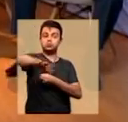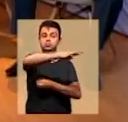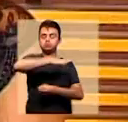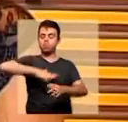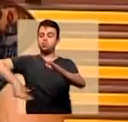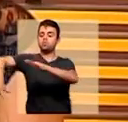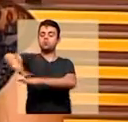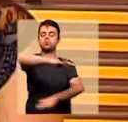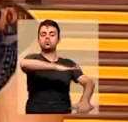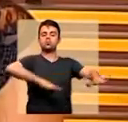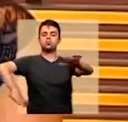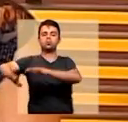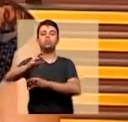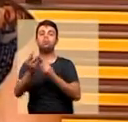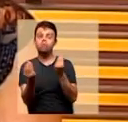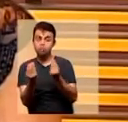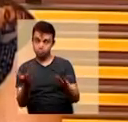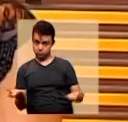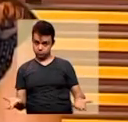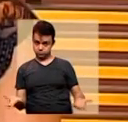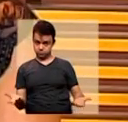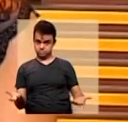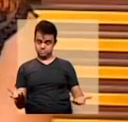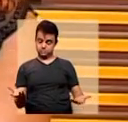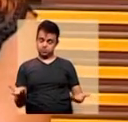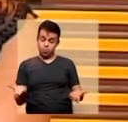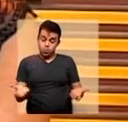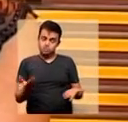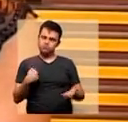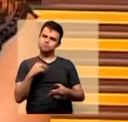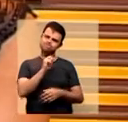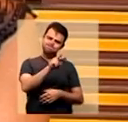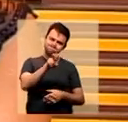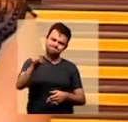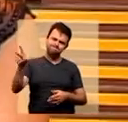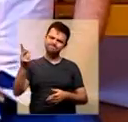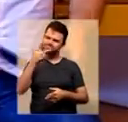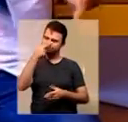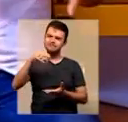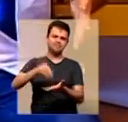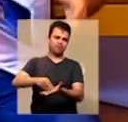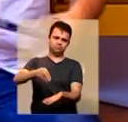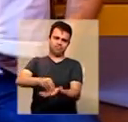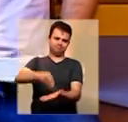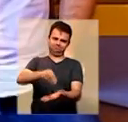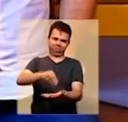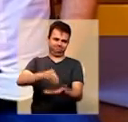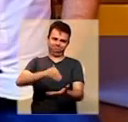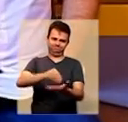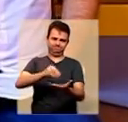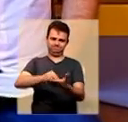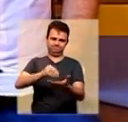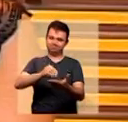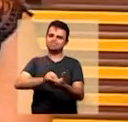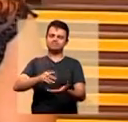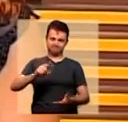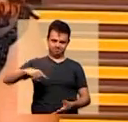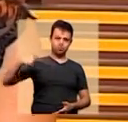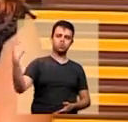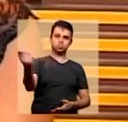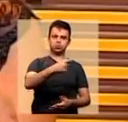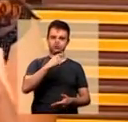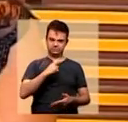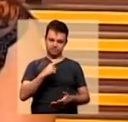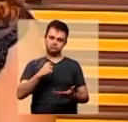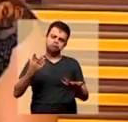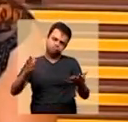estudada, porque eu não vejo que a gente tem hoje uma estrutura para focar acomodar, nisso, receber um né? ciclista. Mas nós